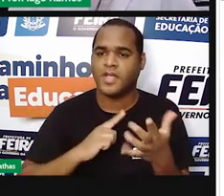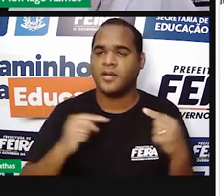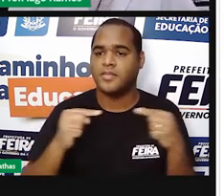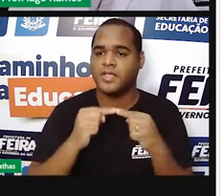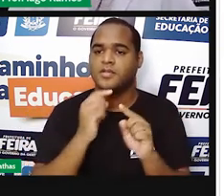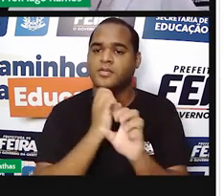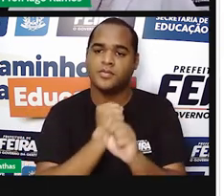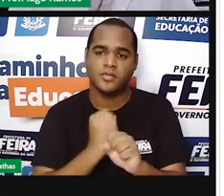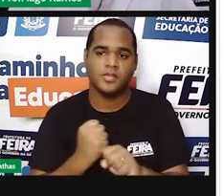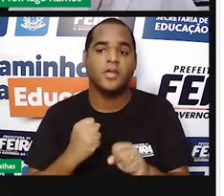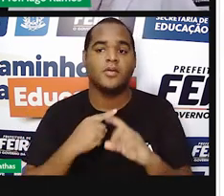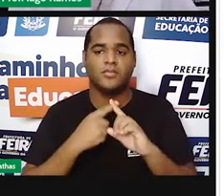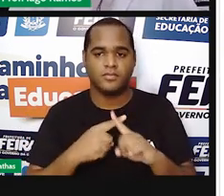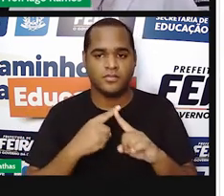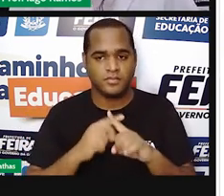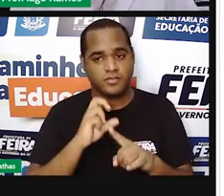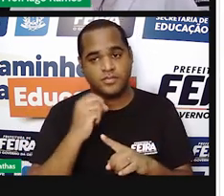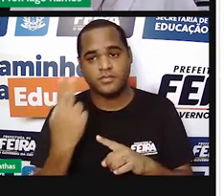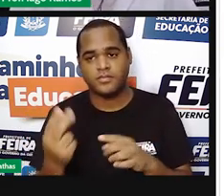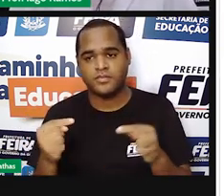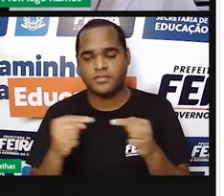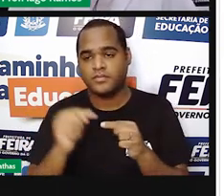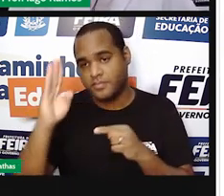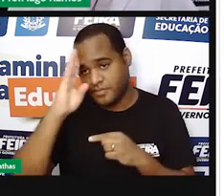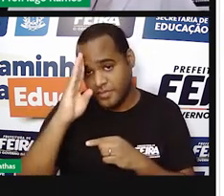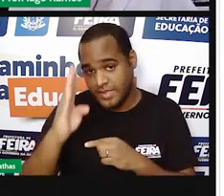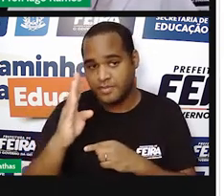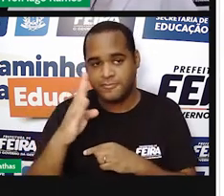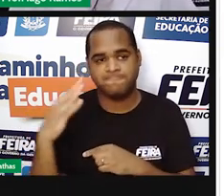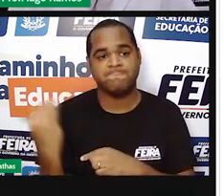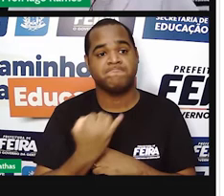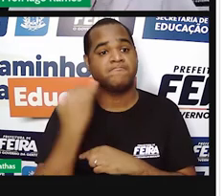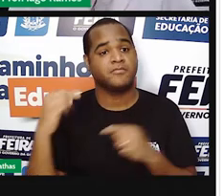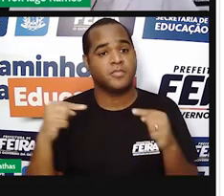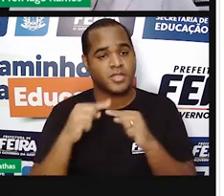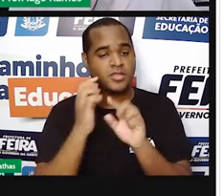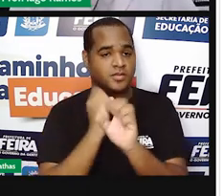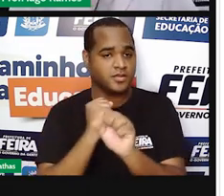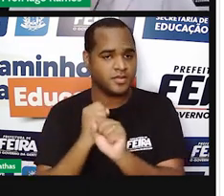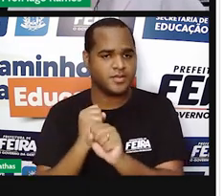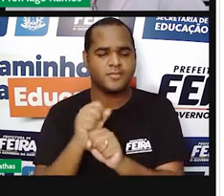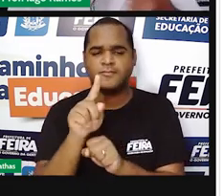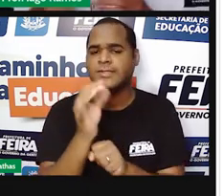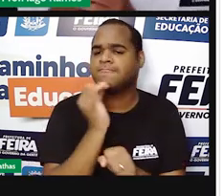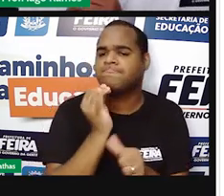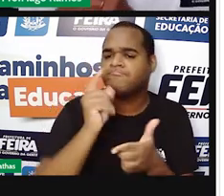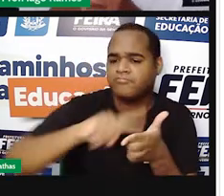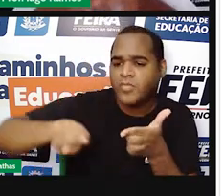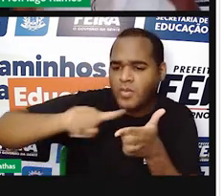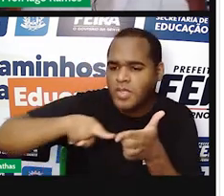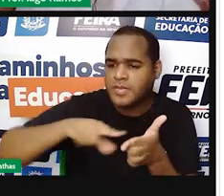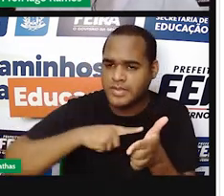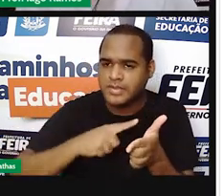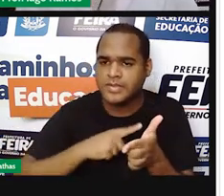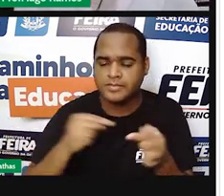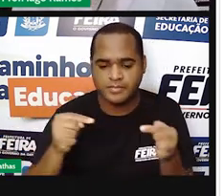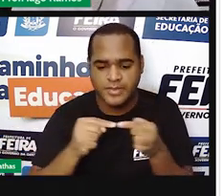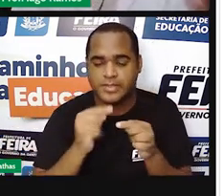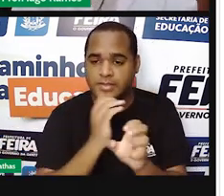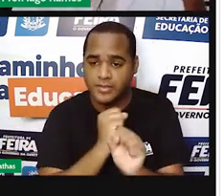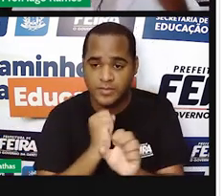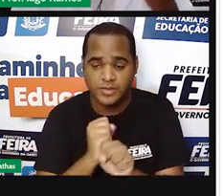da Contagem ou princípio fundamental da contagem tá quando você tem um problema que envolve